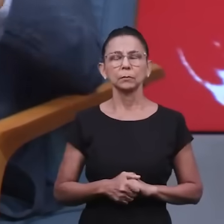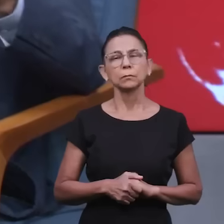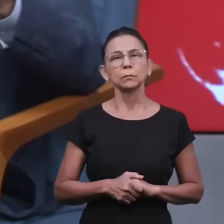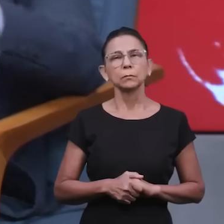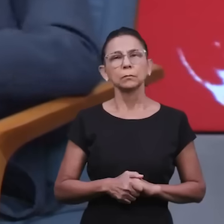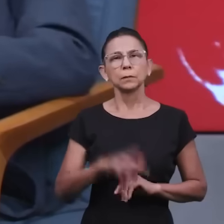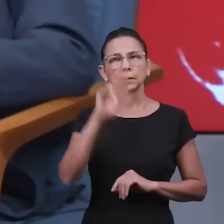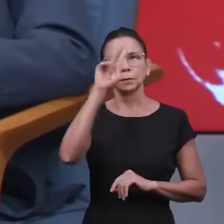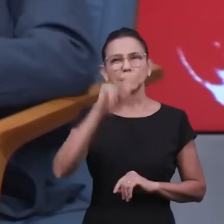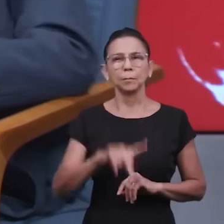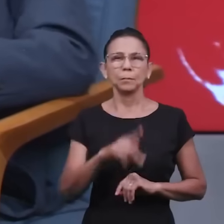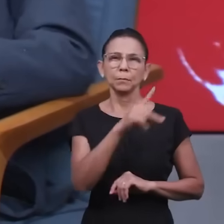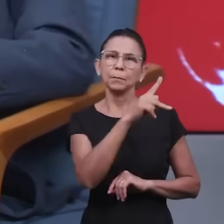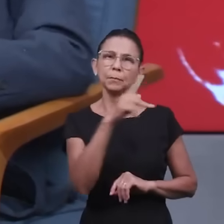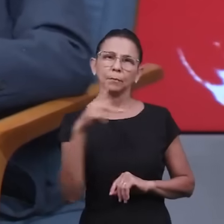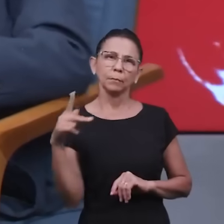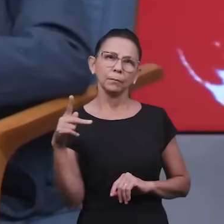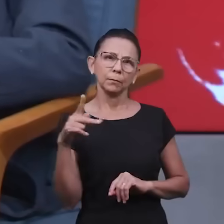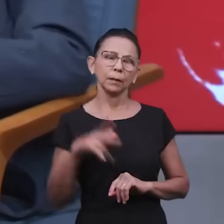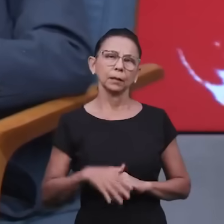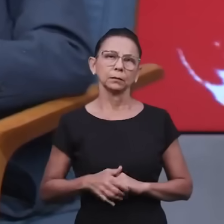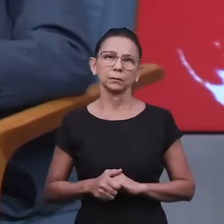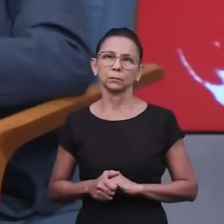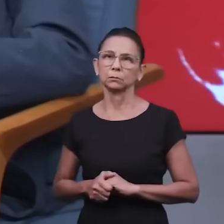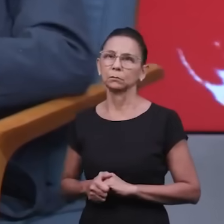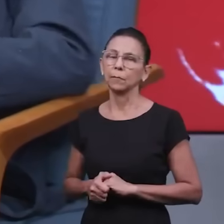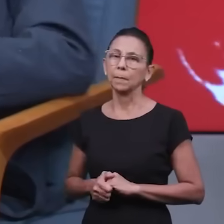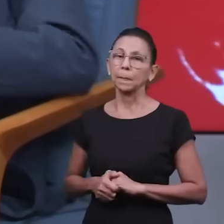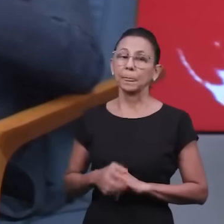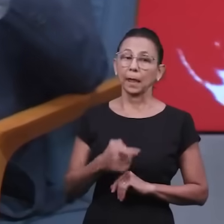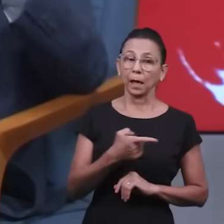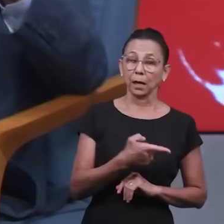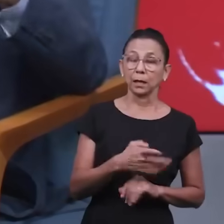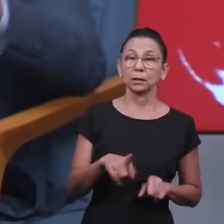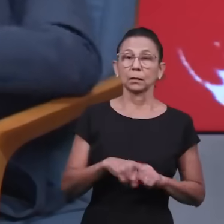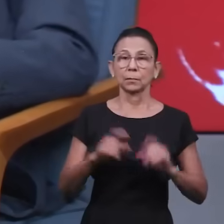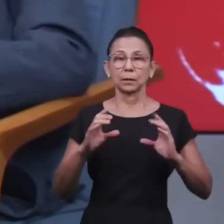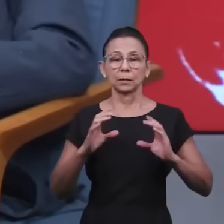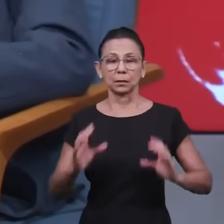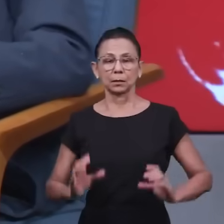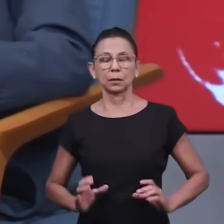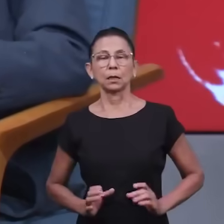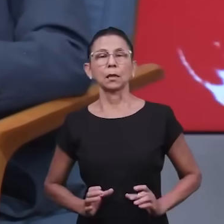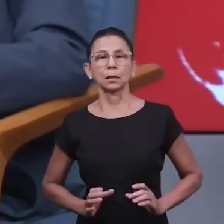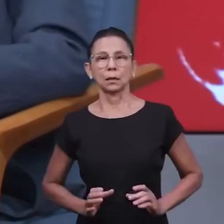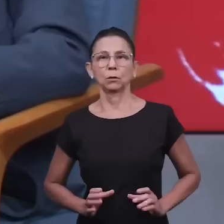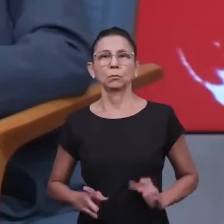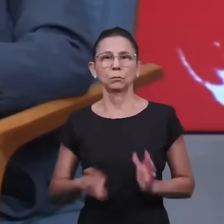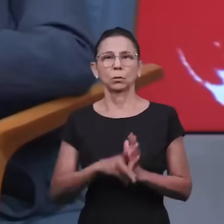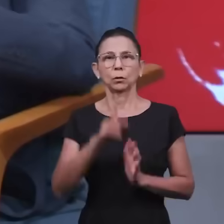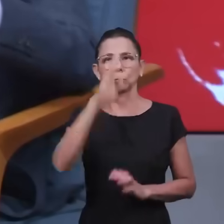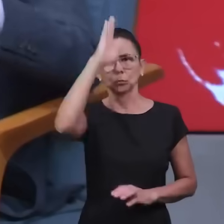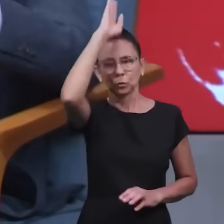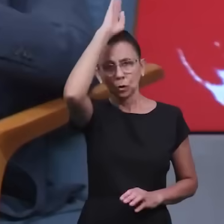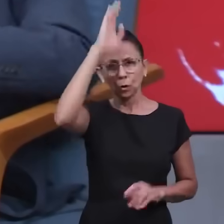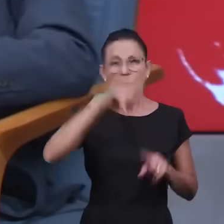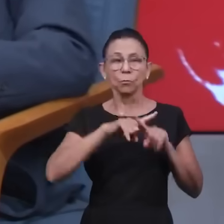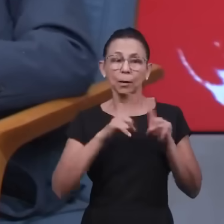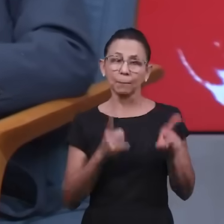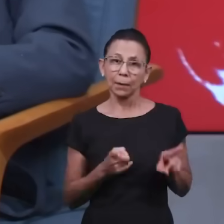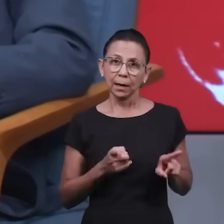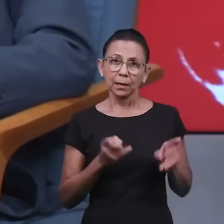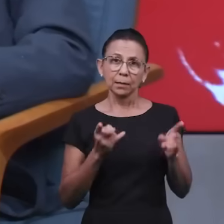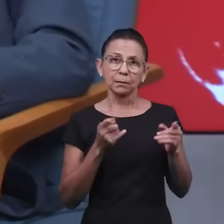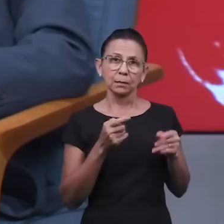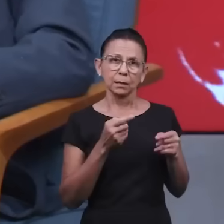essa condição de todos os moradores serem considerados cidadão romano também. Apesar de ser grego, ele tinha título de